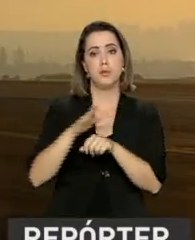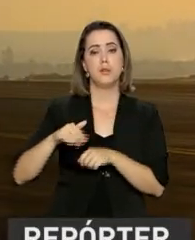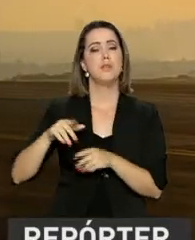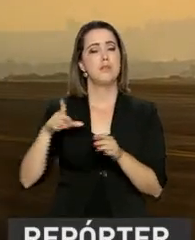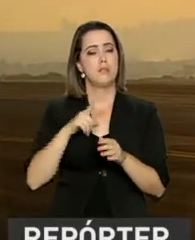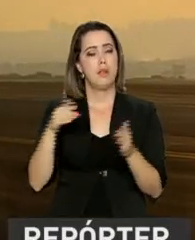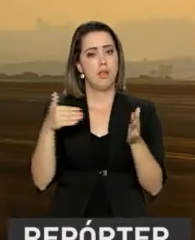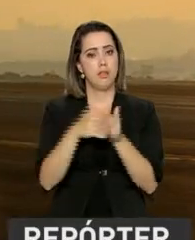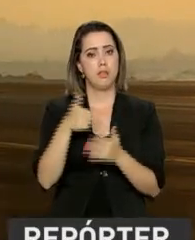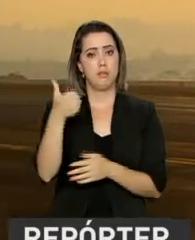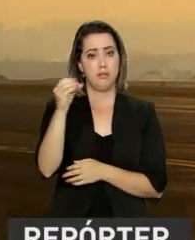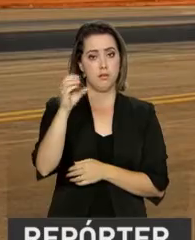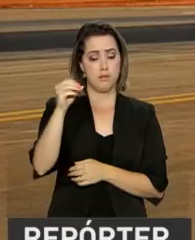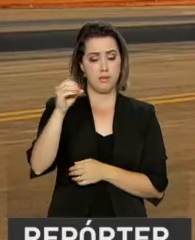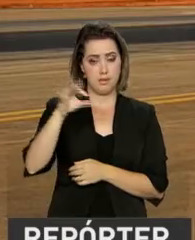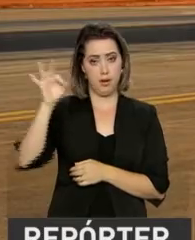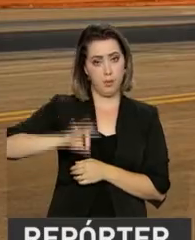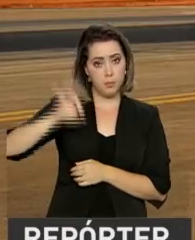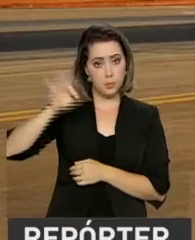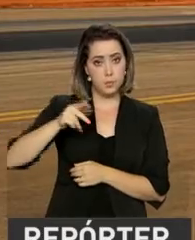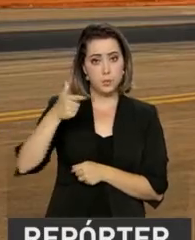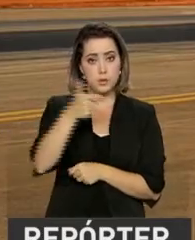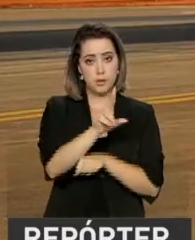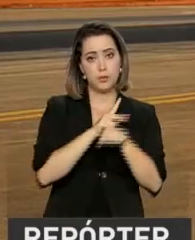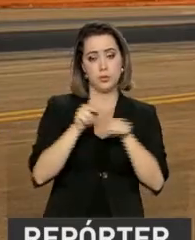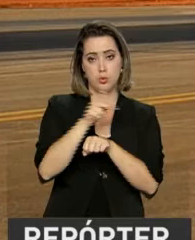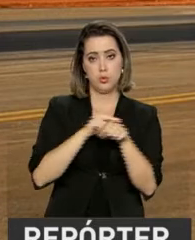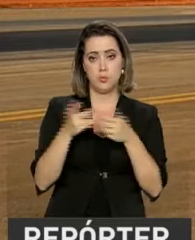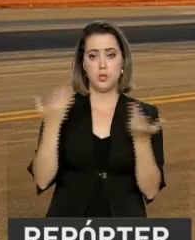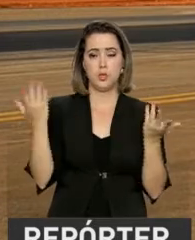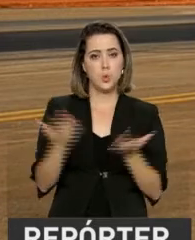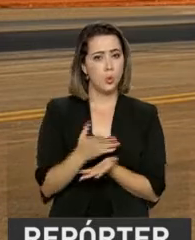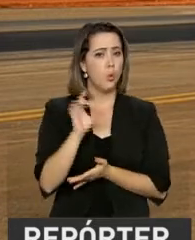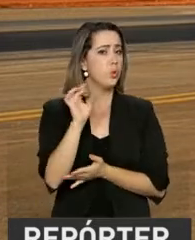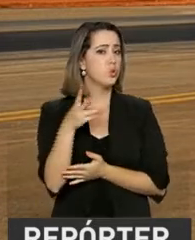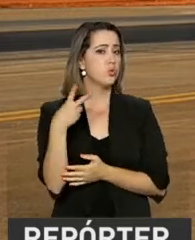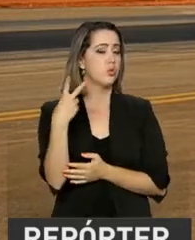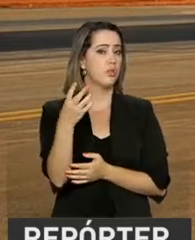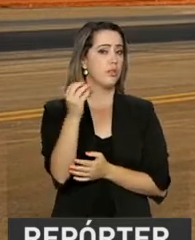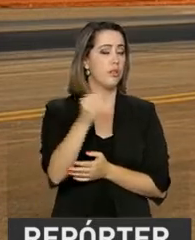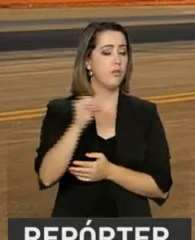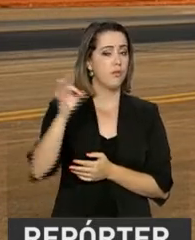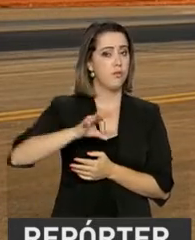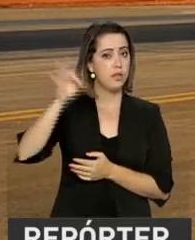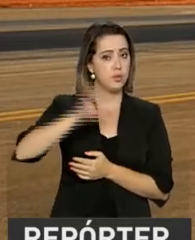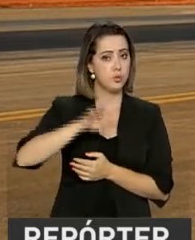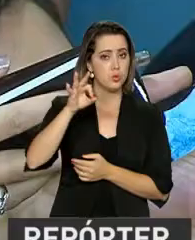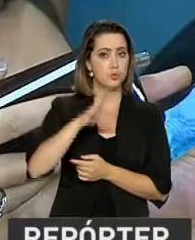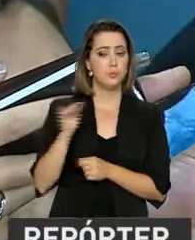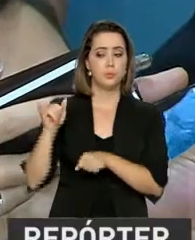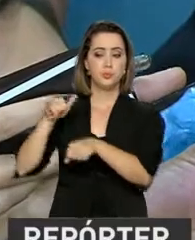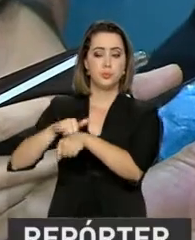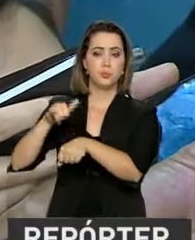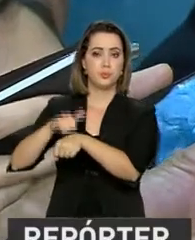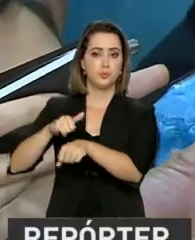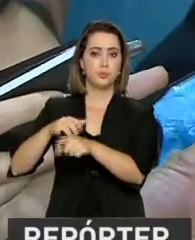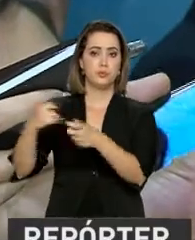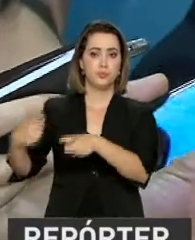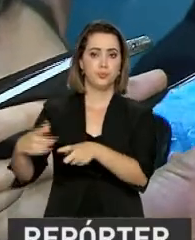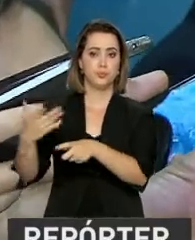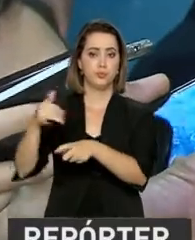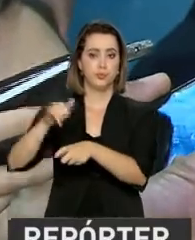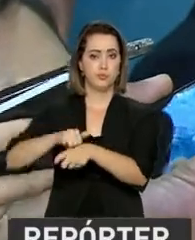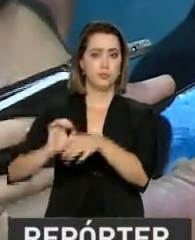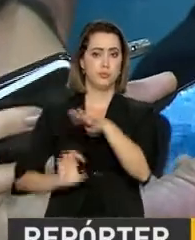empresas aéreas brasileiras. Hoje, estrangeiros só podem ter até 20% de uma empresa aérea. A abertura de 100%